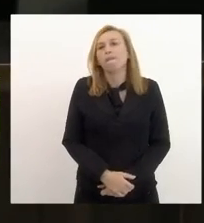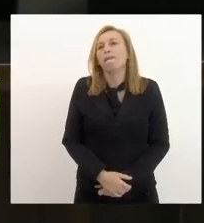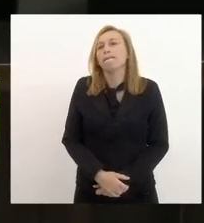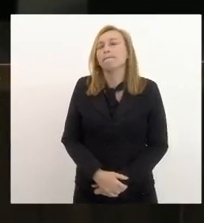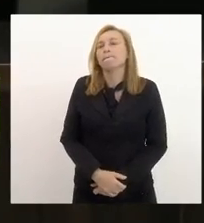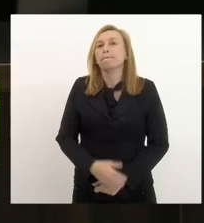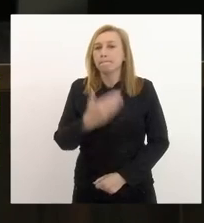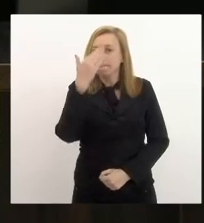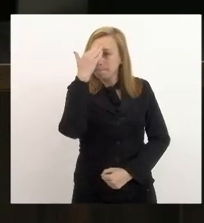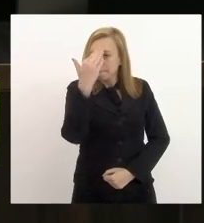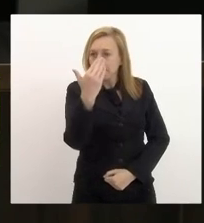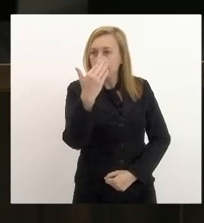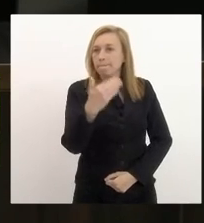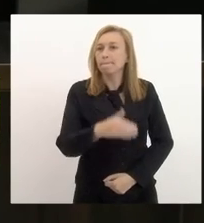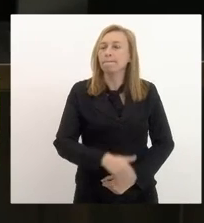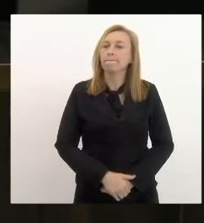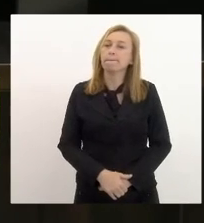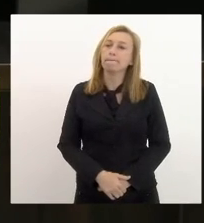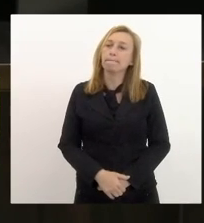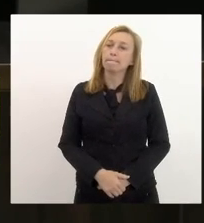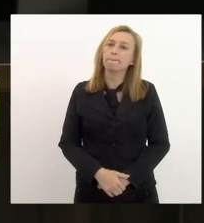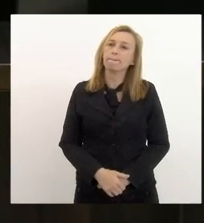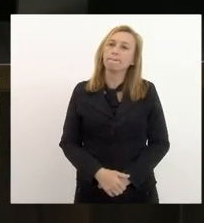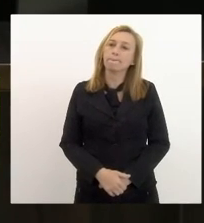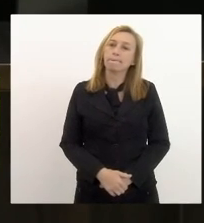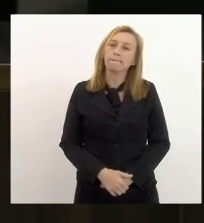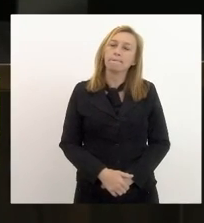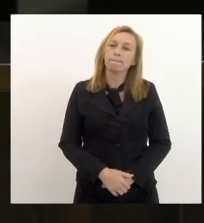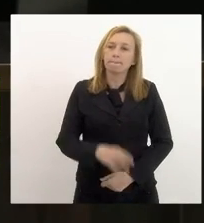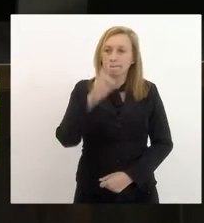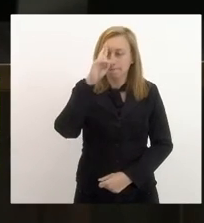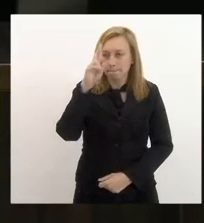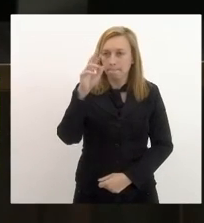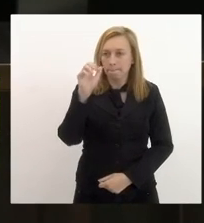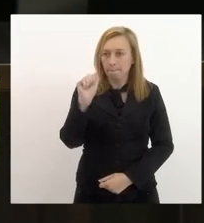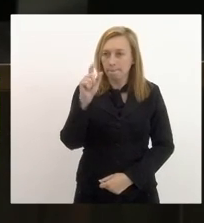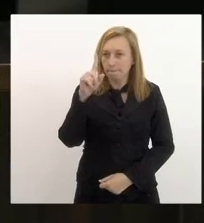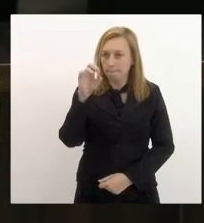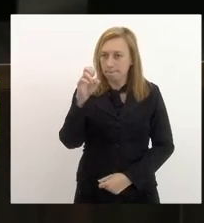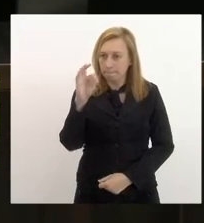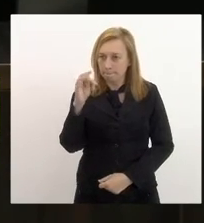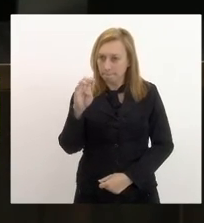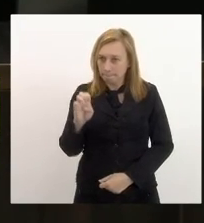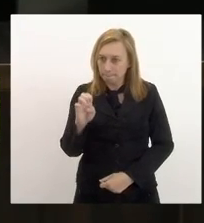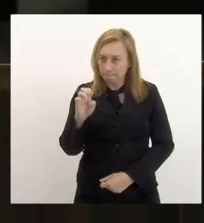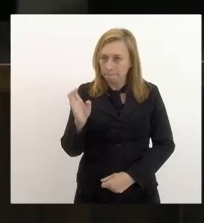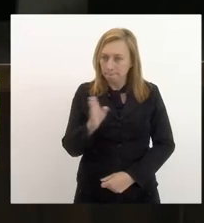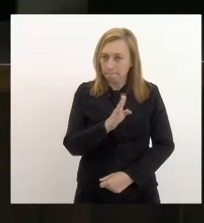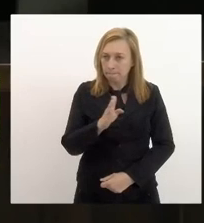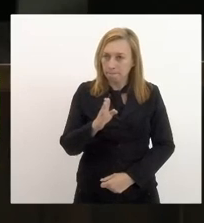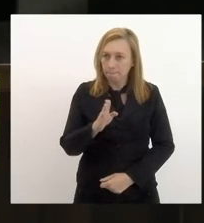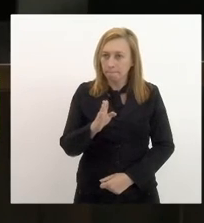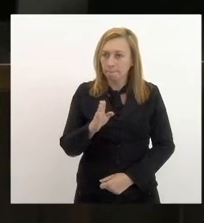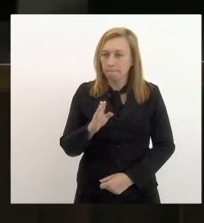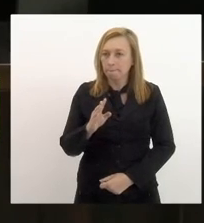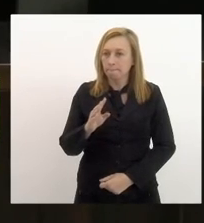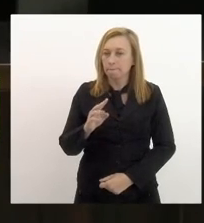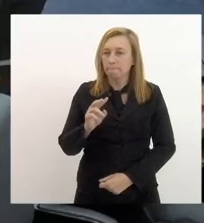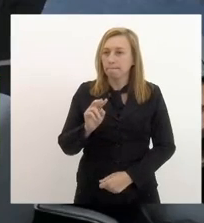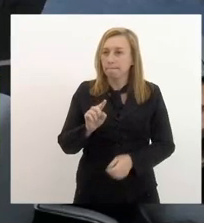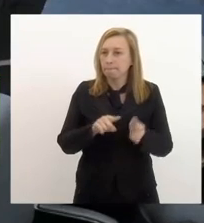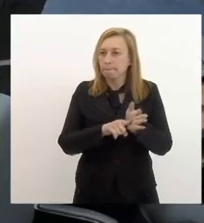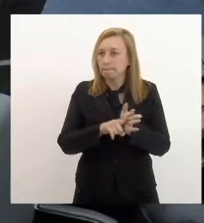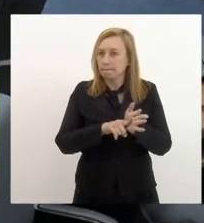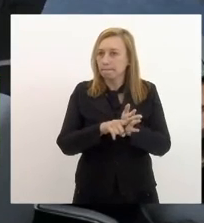e obrigado senhor Alexandre Melo dos auditores fiscais e